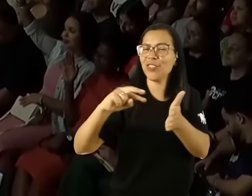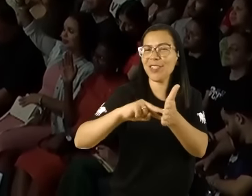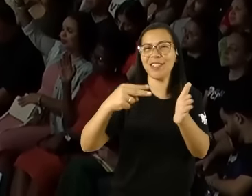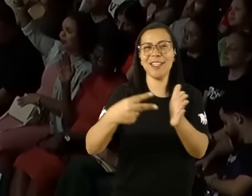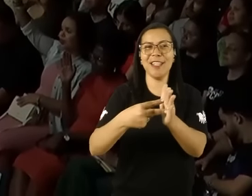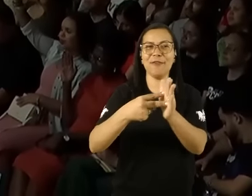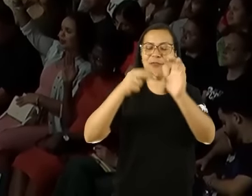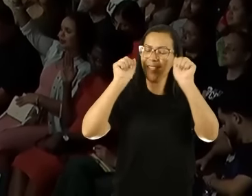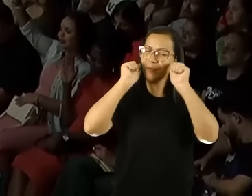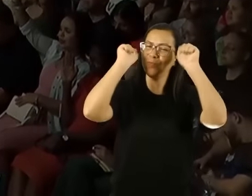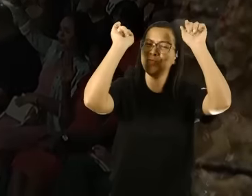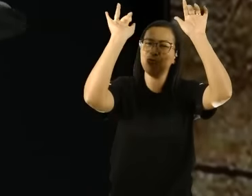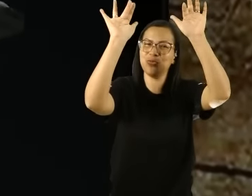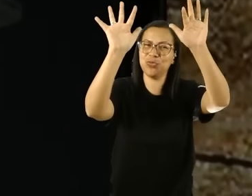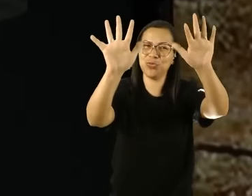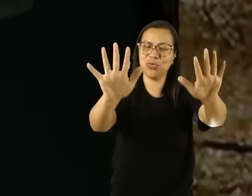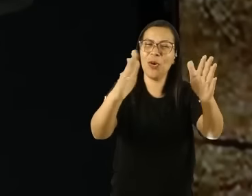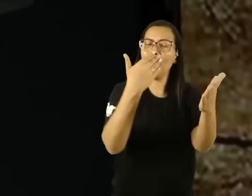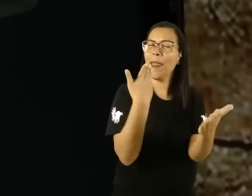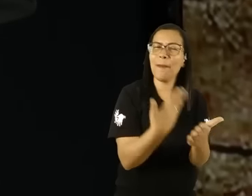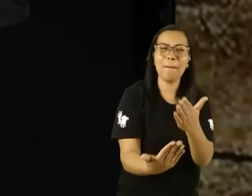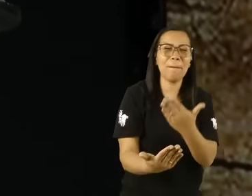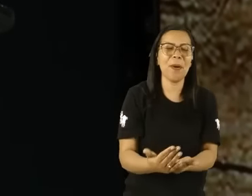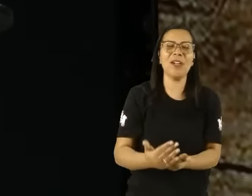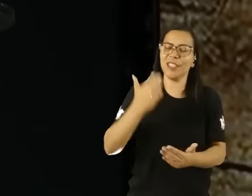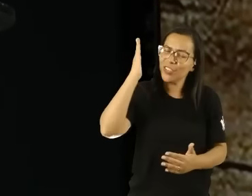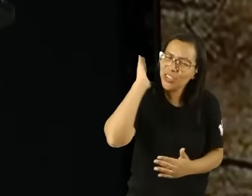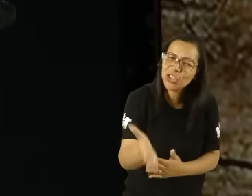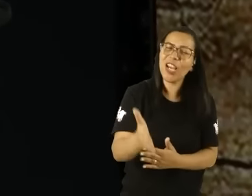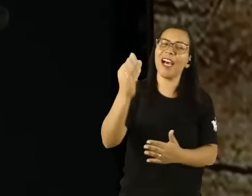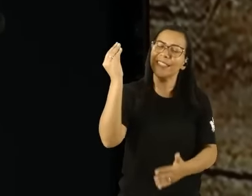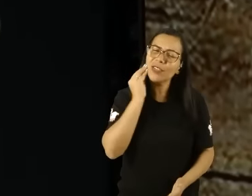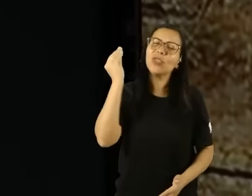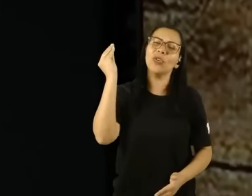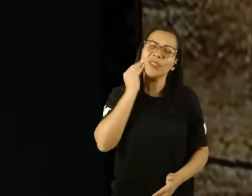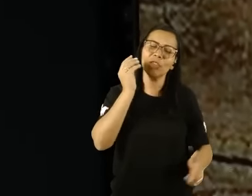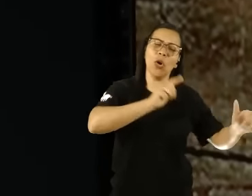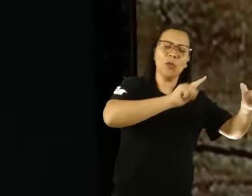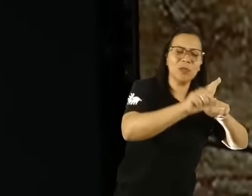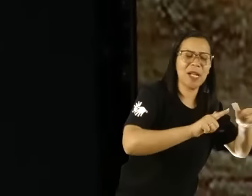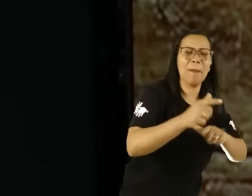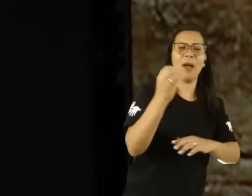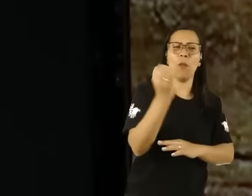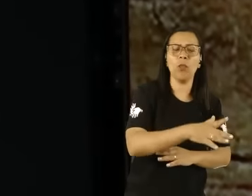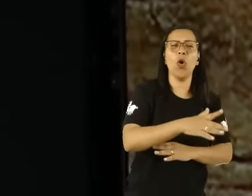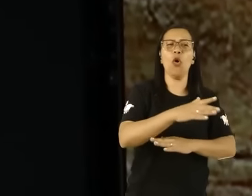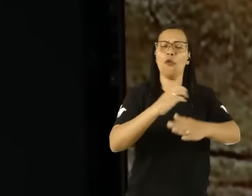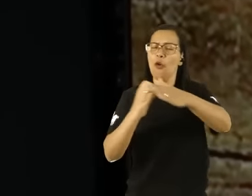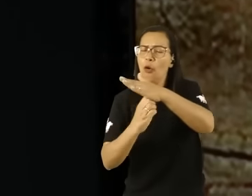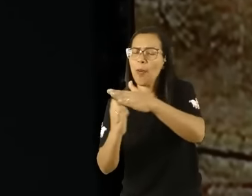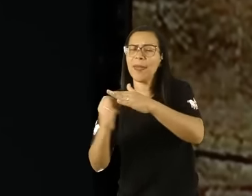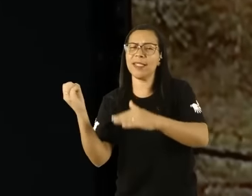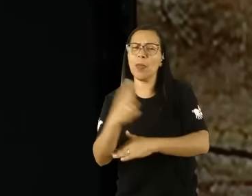na chateação. Pescou a noite toda no estresse. Joga debaixo de uma palavra. Tem peixe na água. E quem conduz o peixe não é a